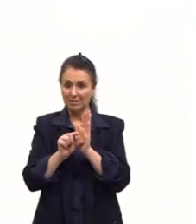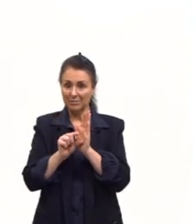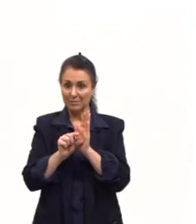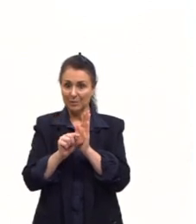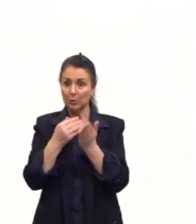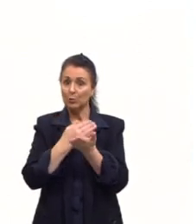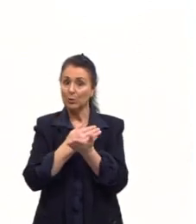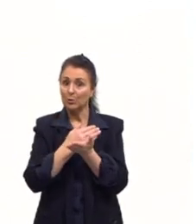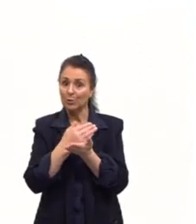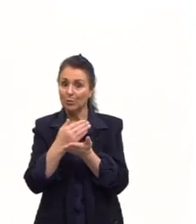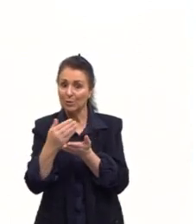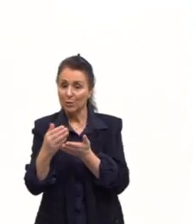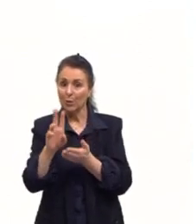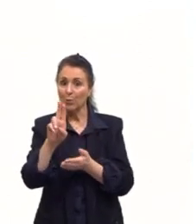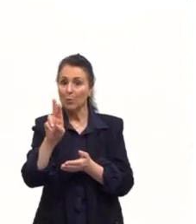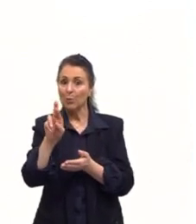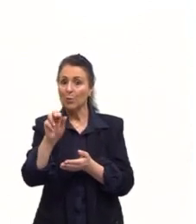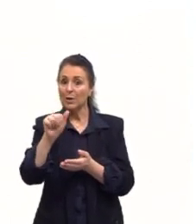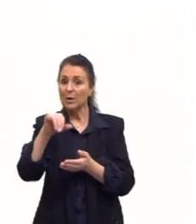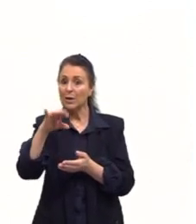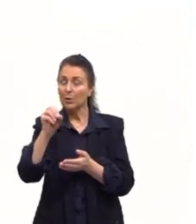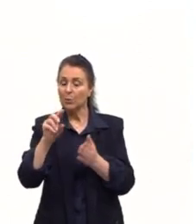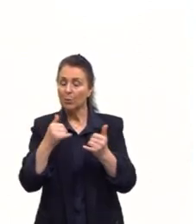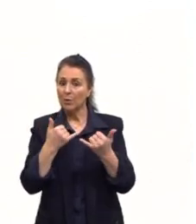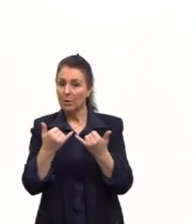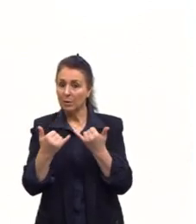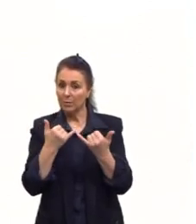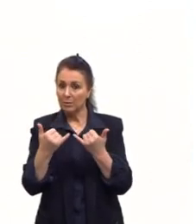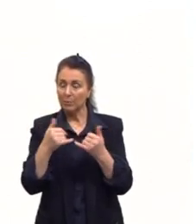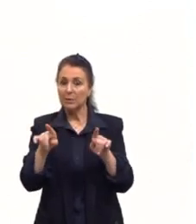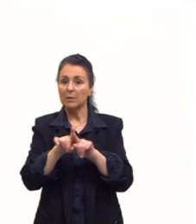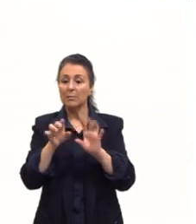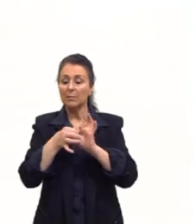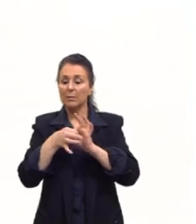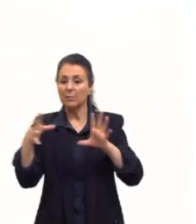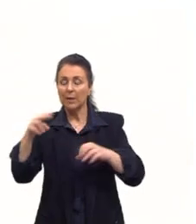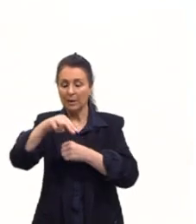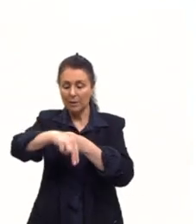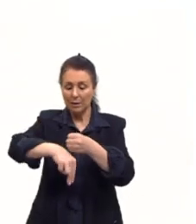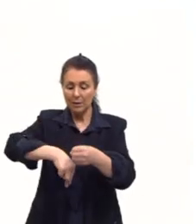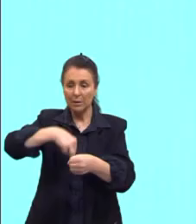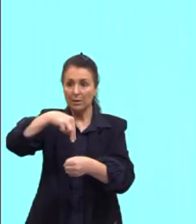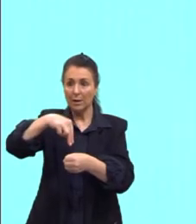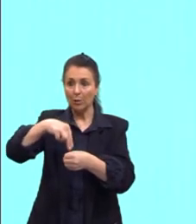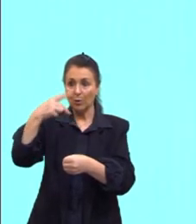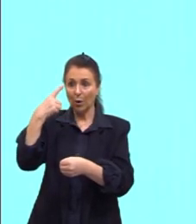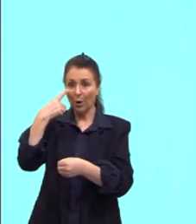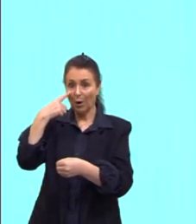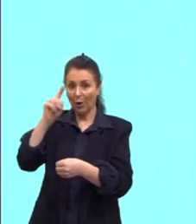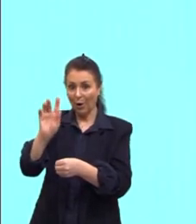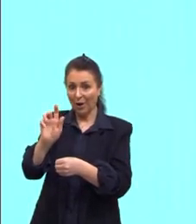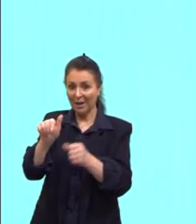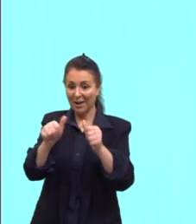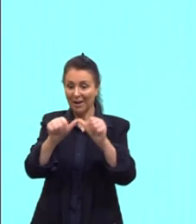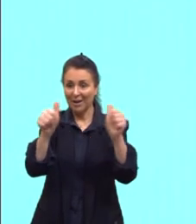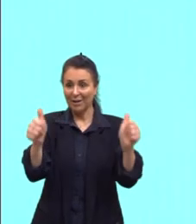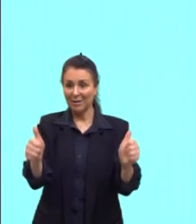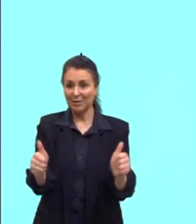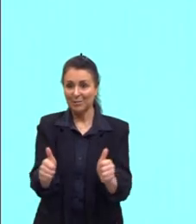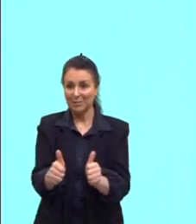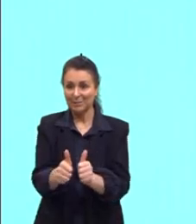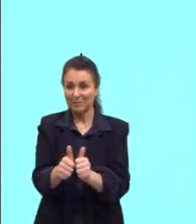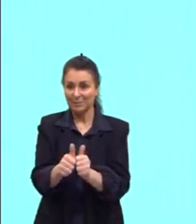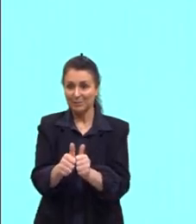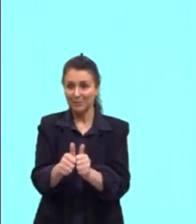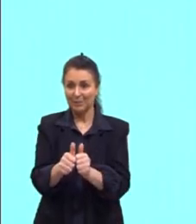o de partida né no caso urânio e também liberando nêutrons e aqui a imagem traz isso bem direitinho aí eu tenho urânio